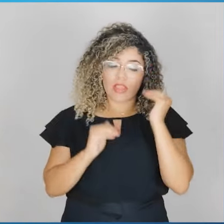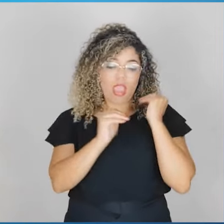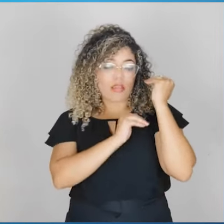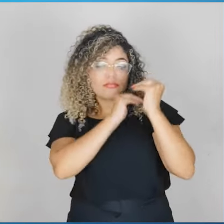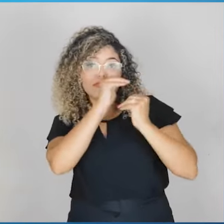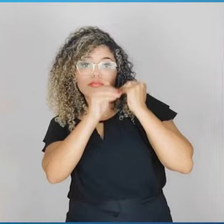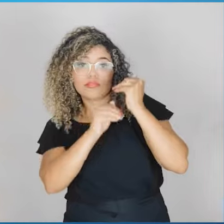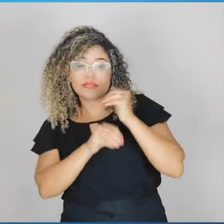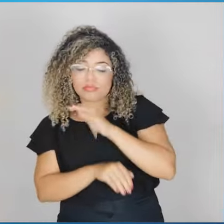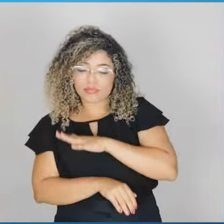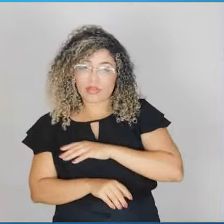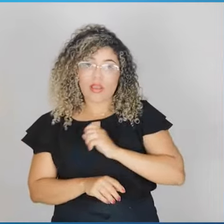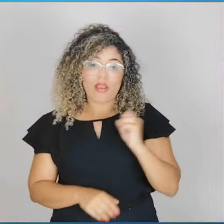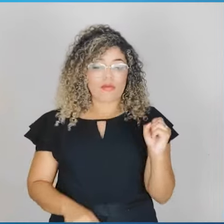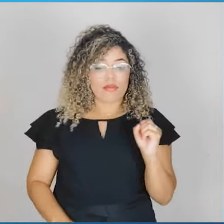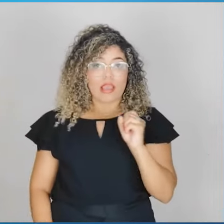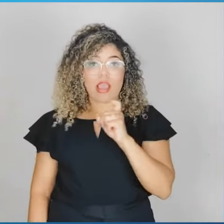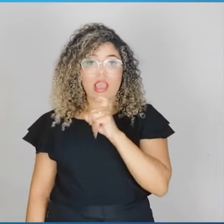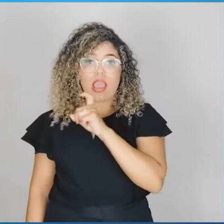espécies.